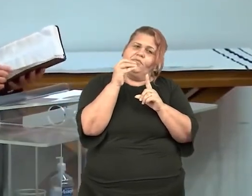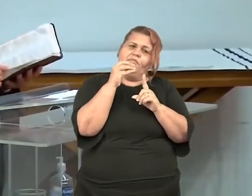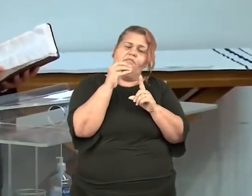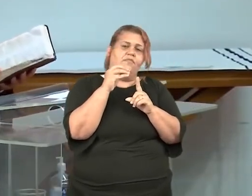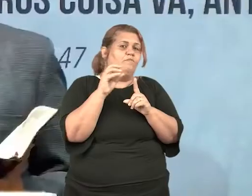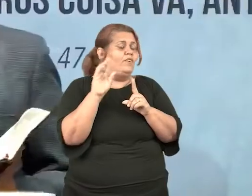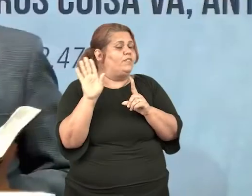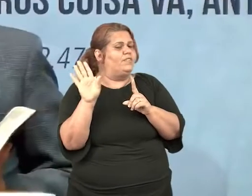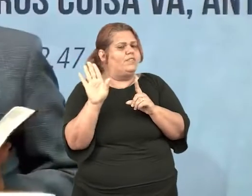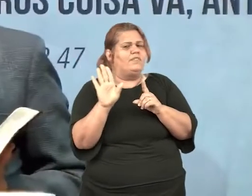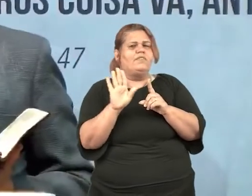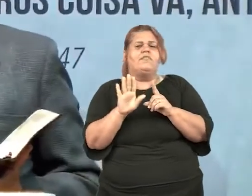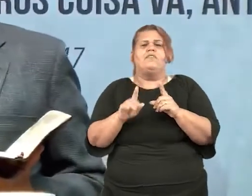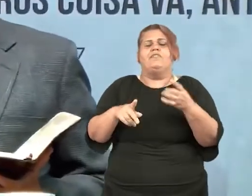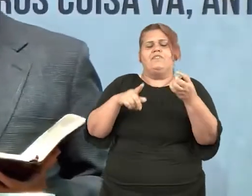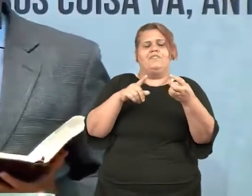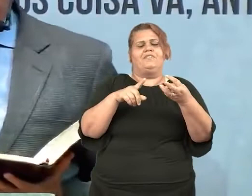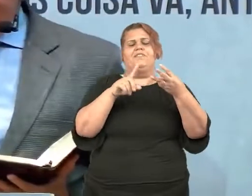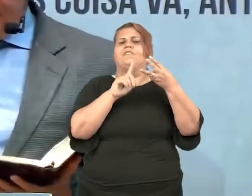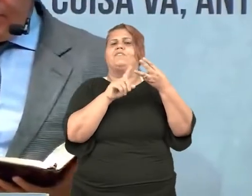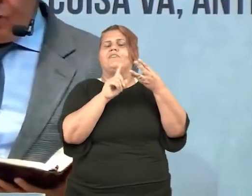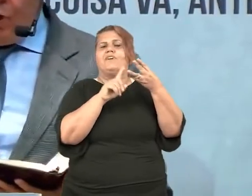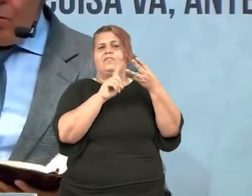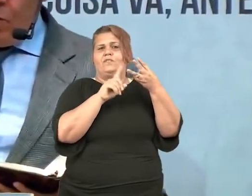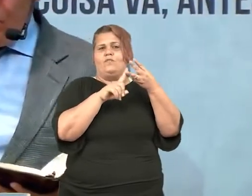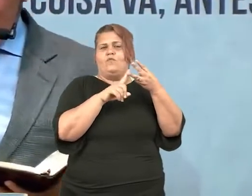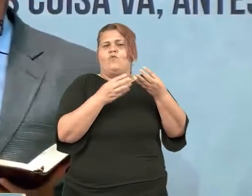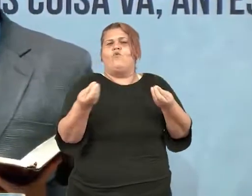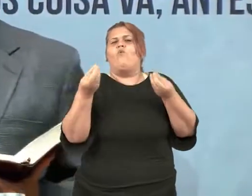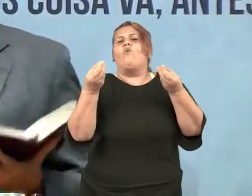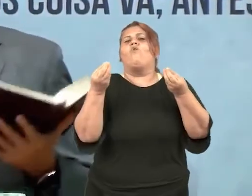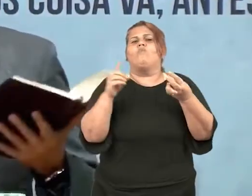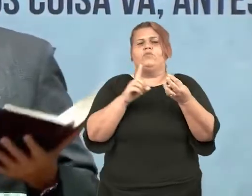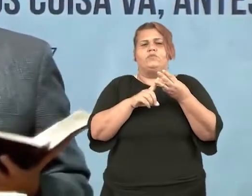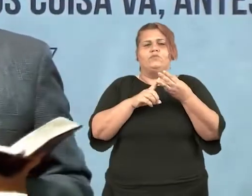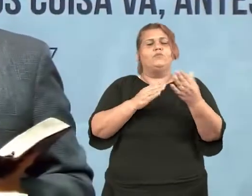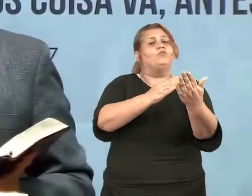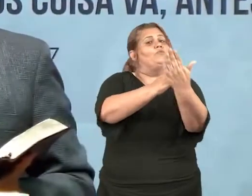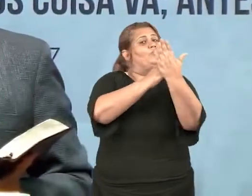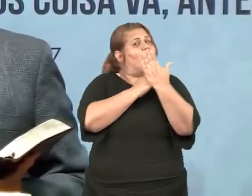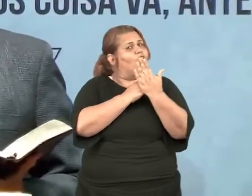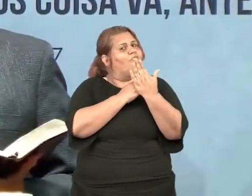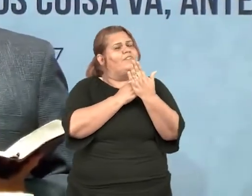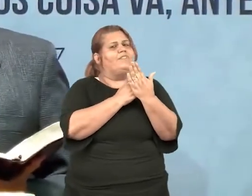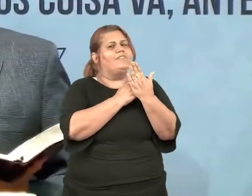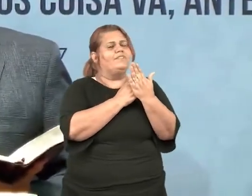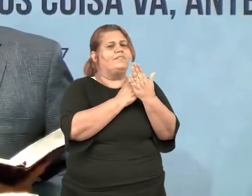Mas ainda, terceiro lugar, como nos proteger desta